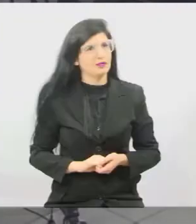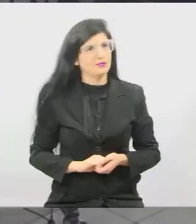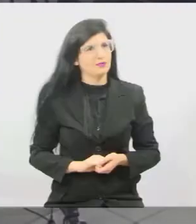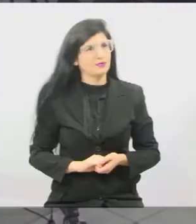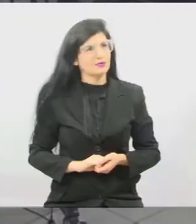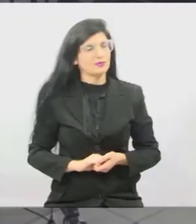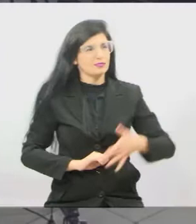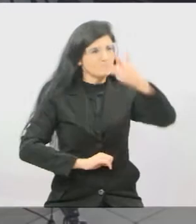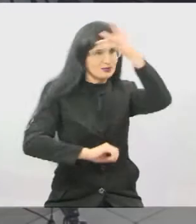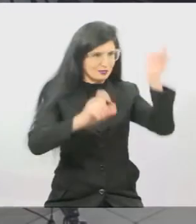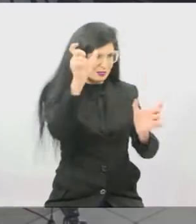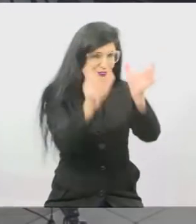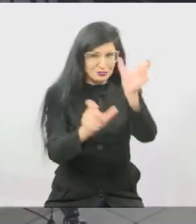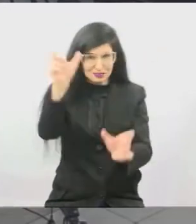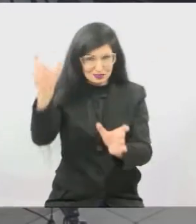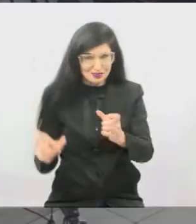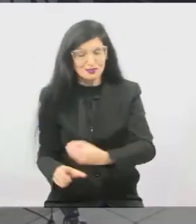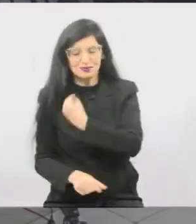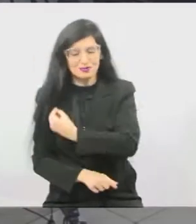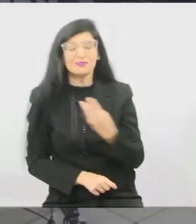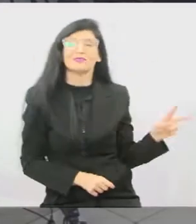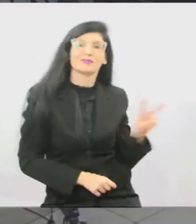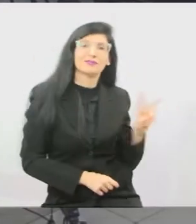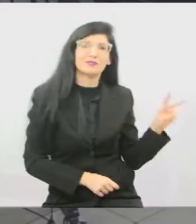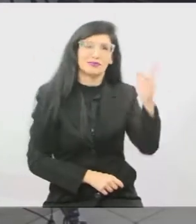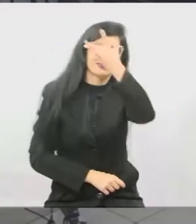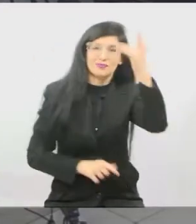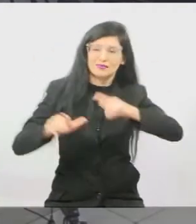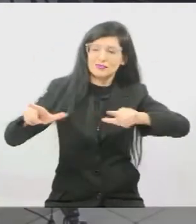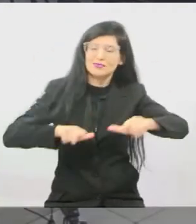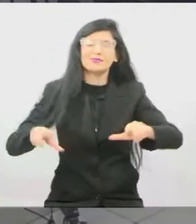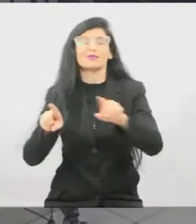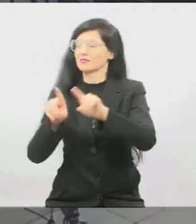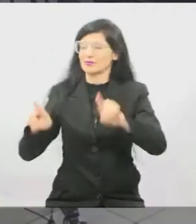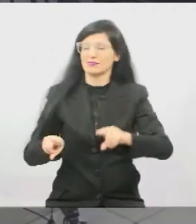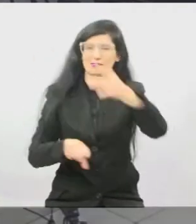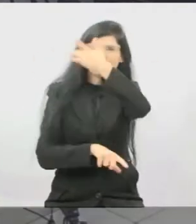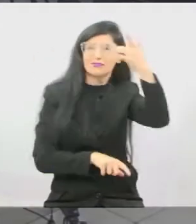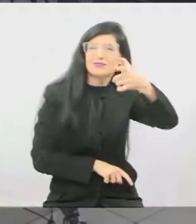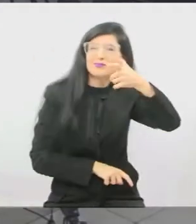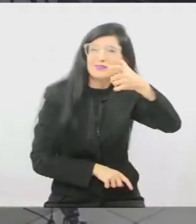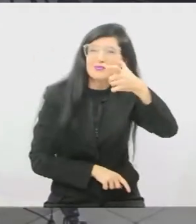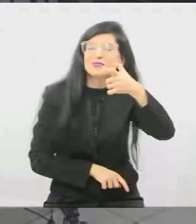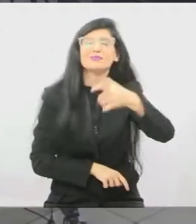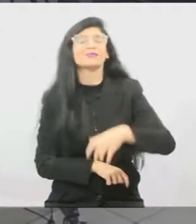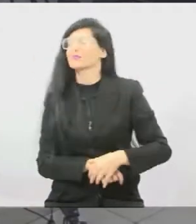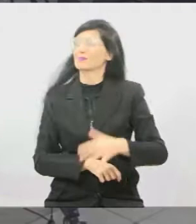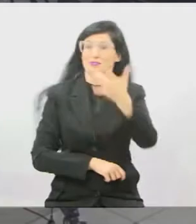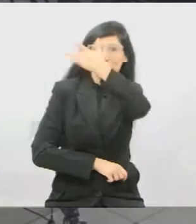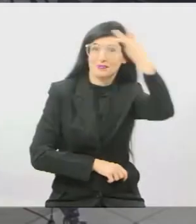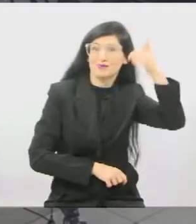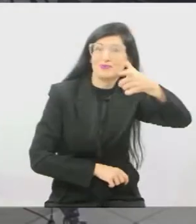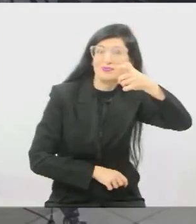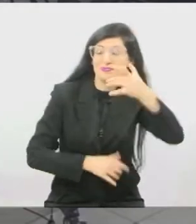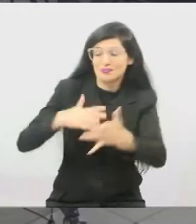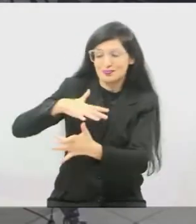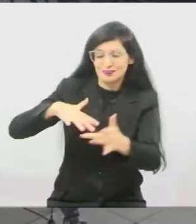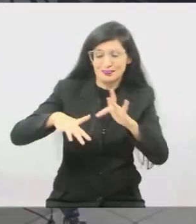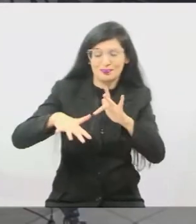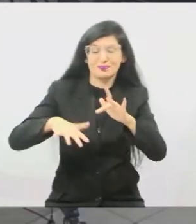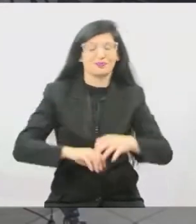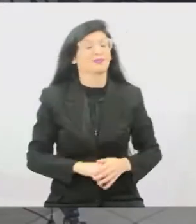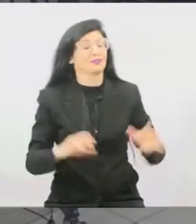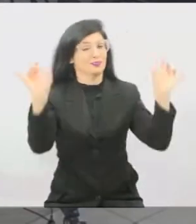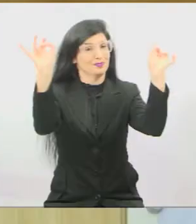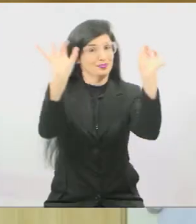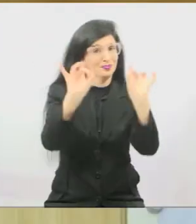Senhores membros da mesa, senhores vereadores, senhores servidores, senhores telespectadores, senhores internautas, em